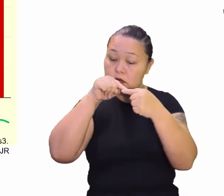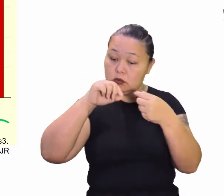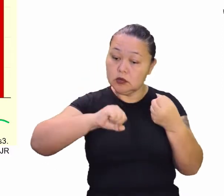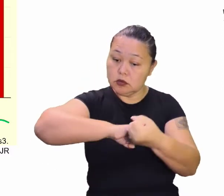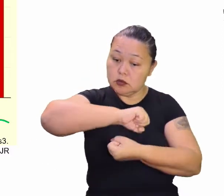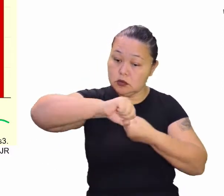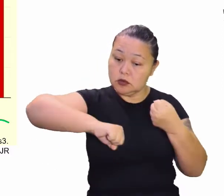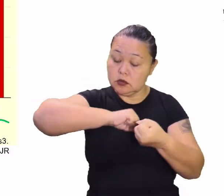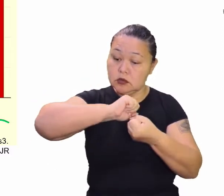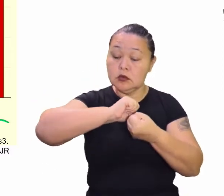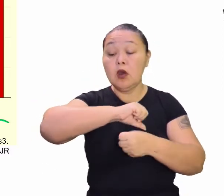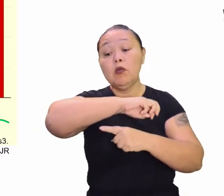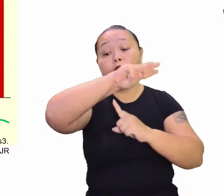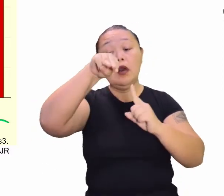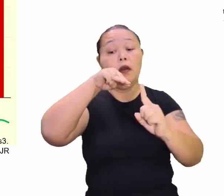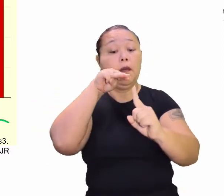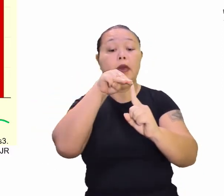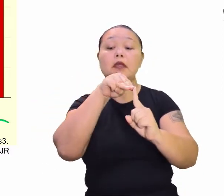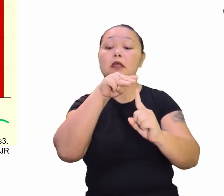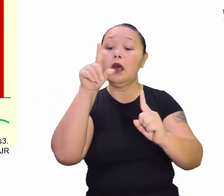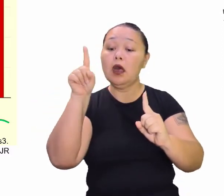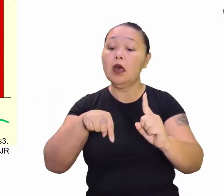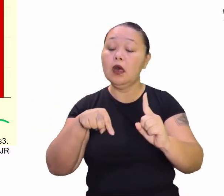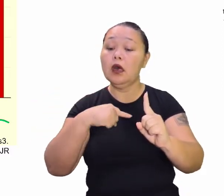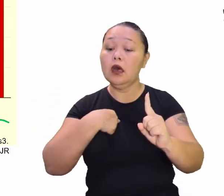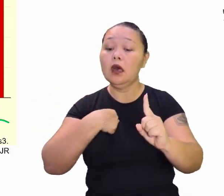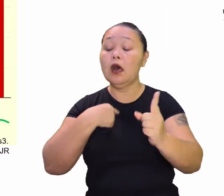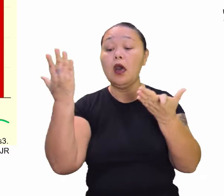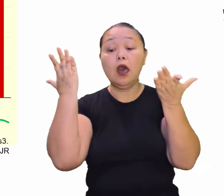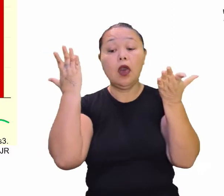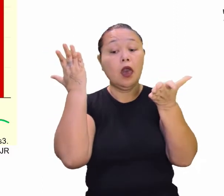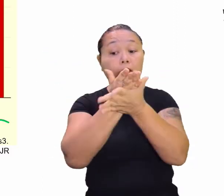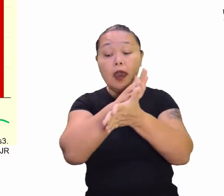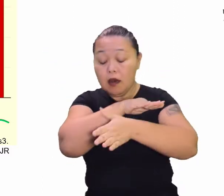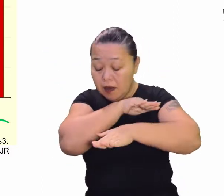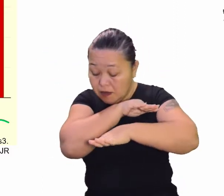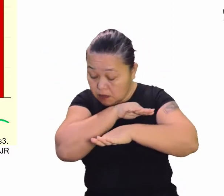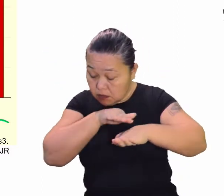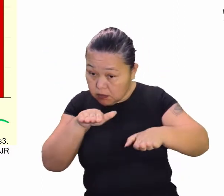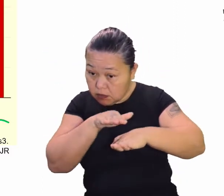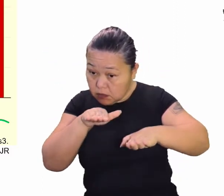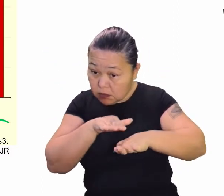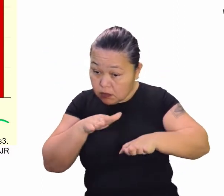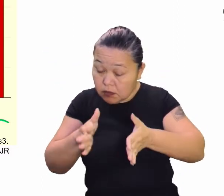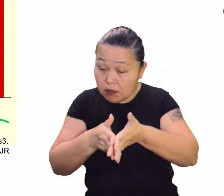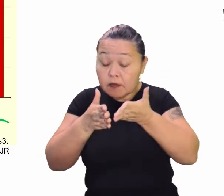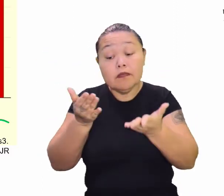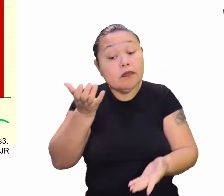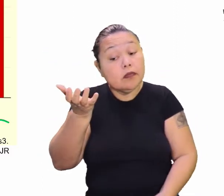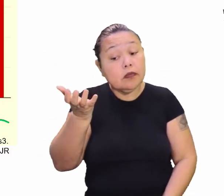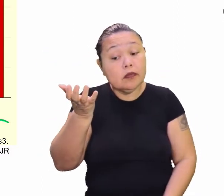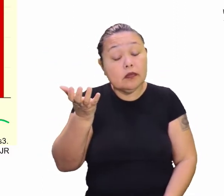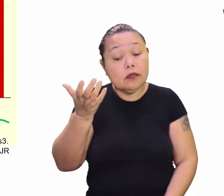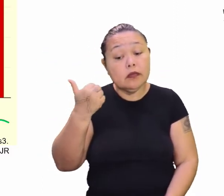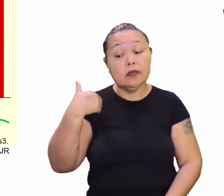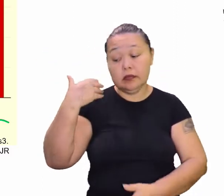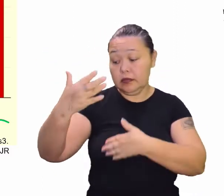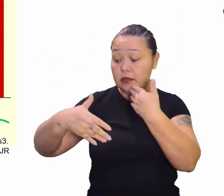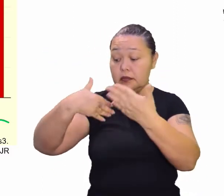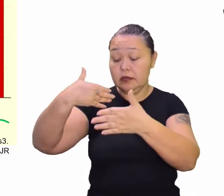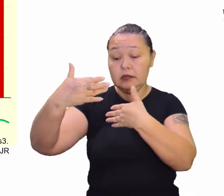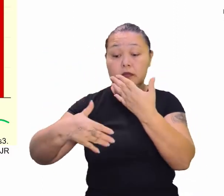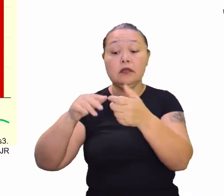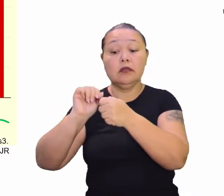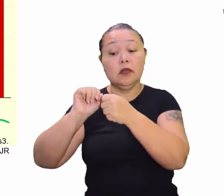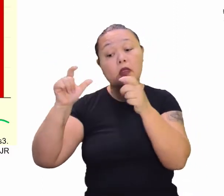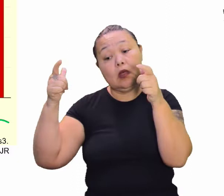metas que é erradicar a pobreza. Então espera-se o quê, professor Jorge, com o passar dos anos?